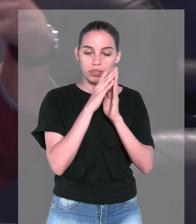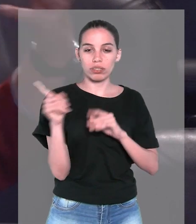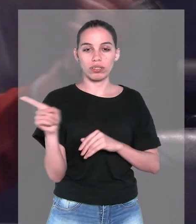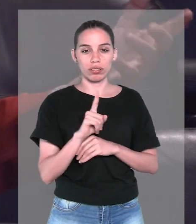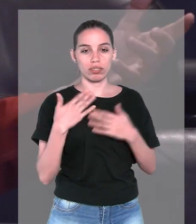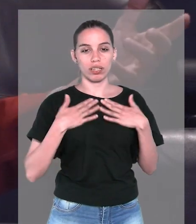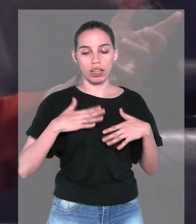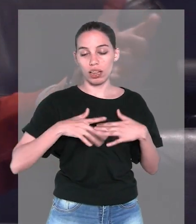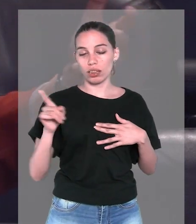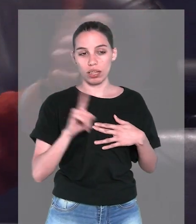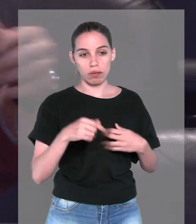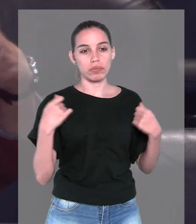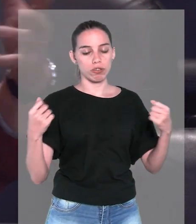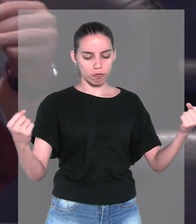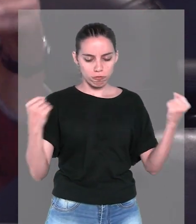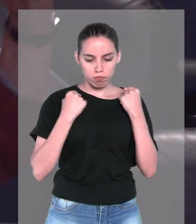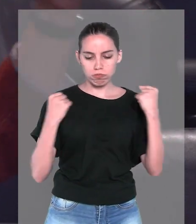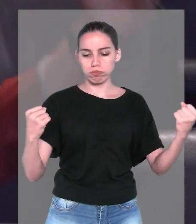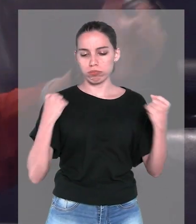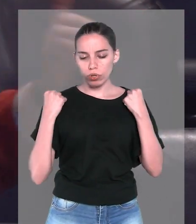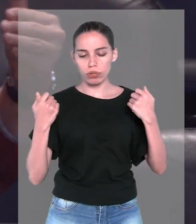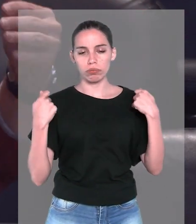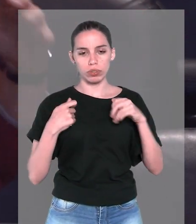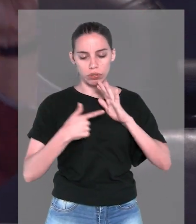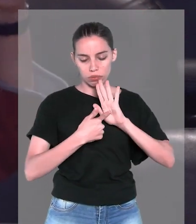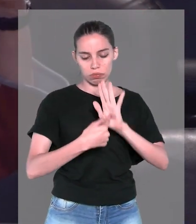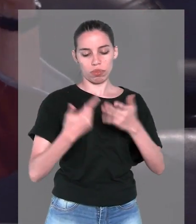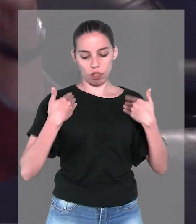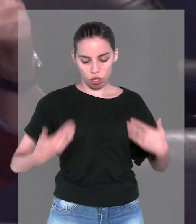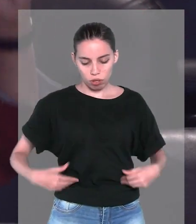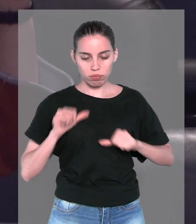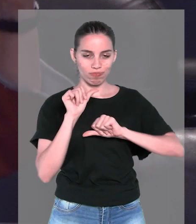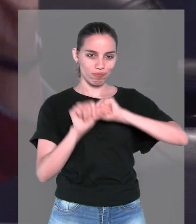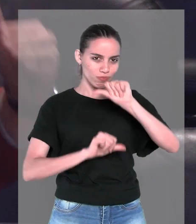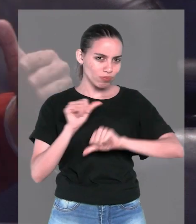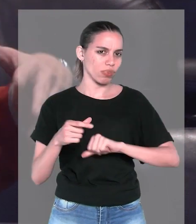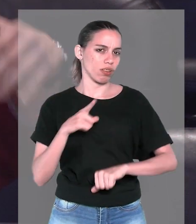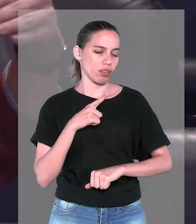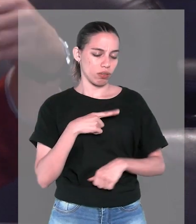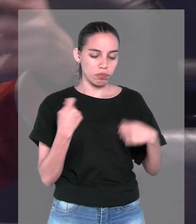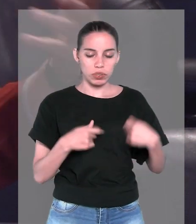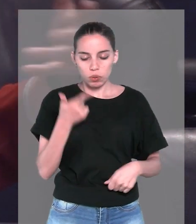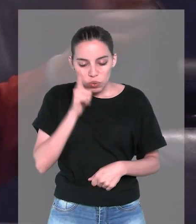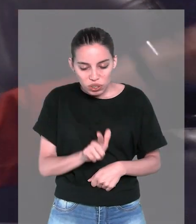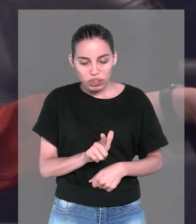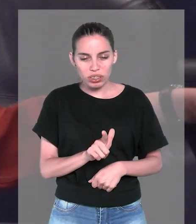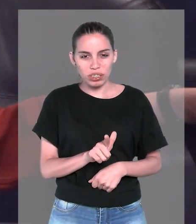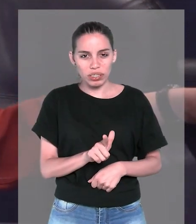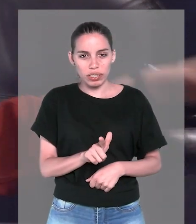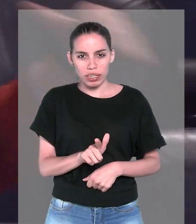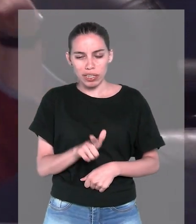ser populares na escola. Então, eu fico pensando se é a partir da década de 80 que isso tudo começa a desgringolar, e muito em